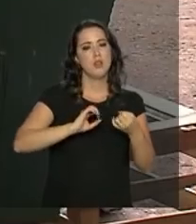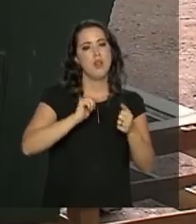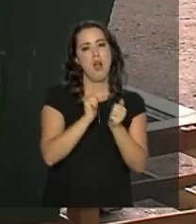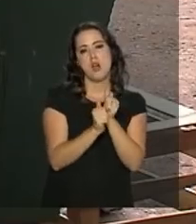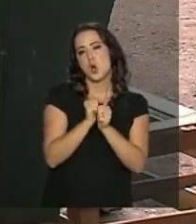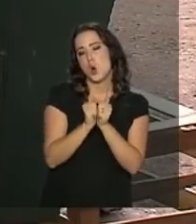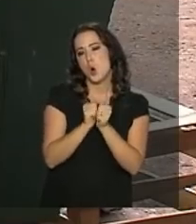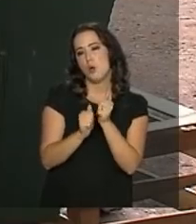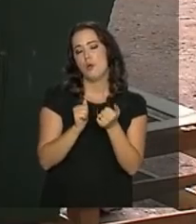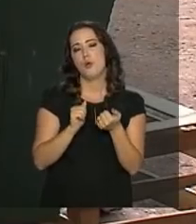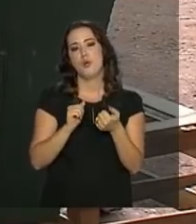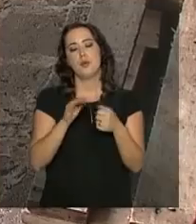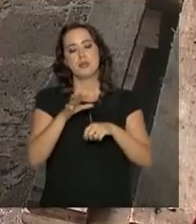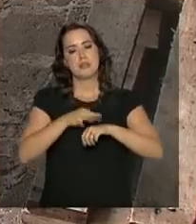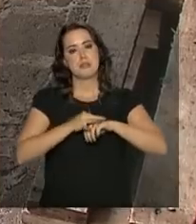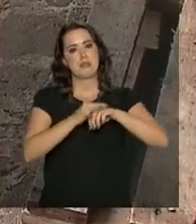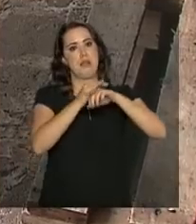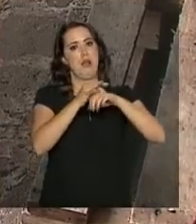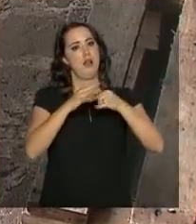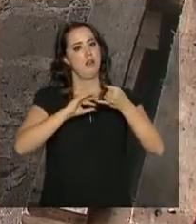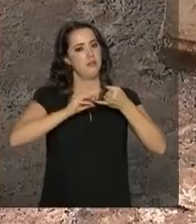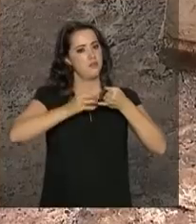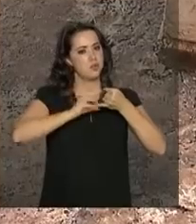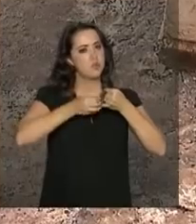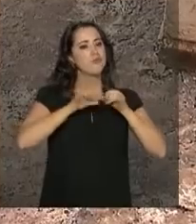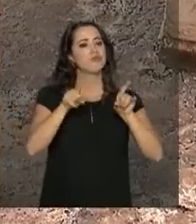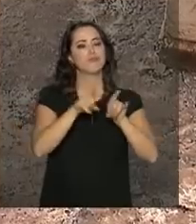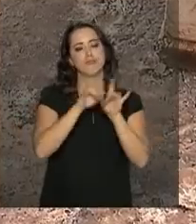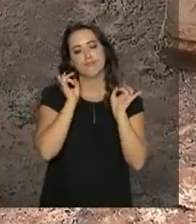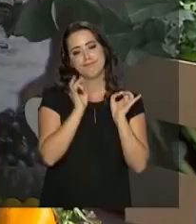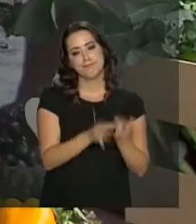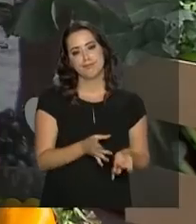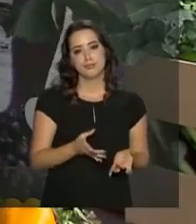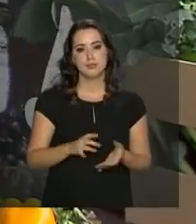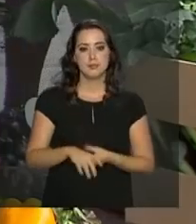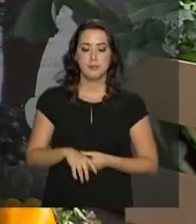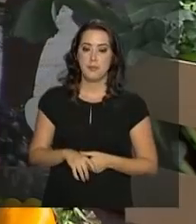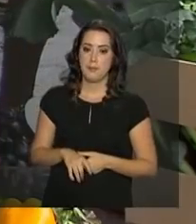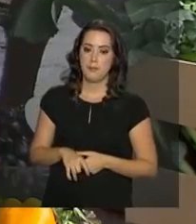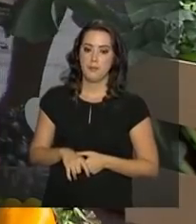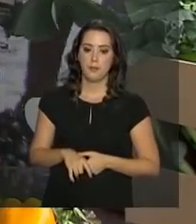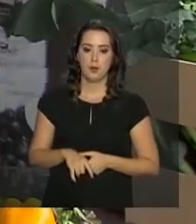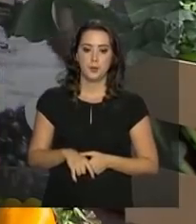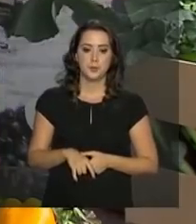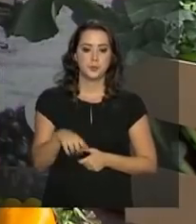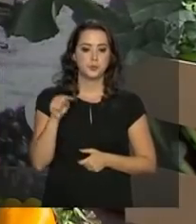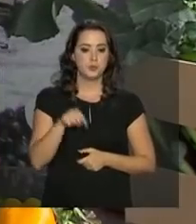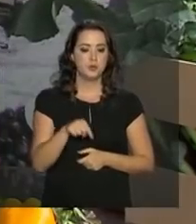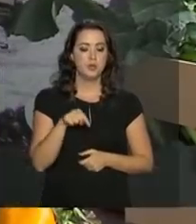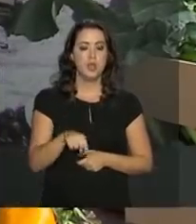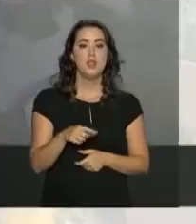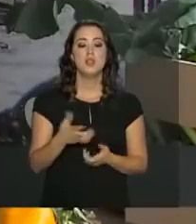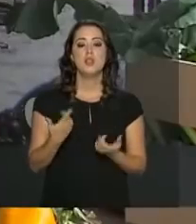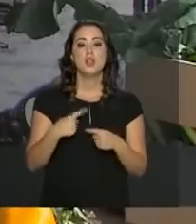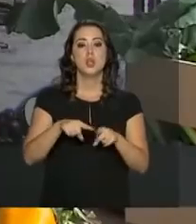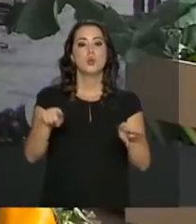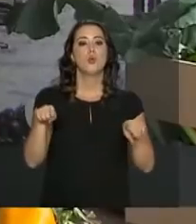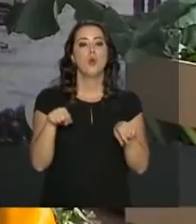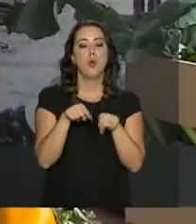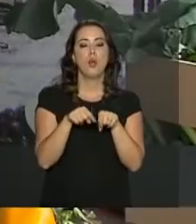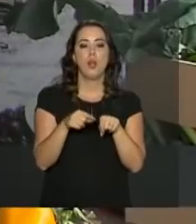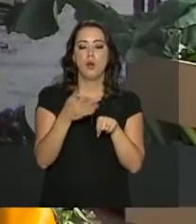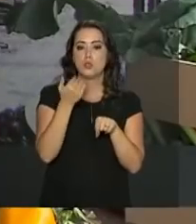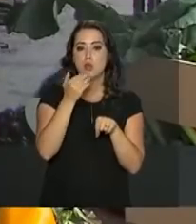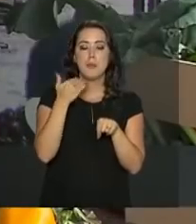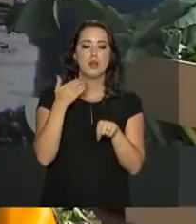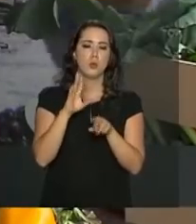carne, feijão e frango lideram o ranking do desperdício. Nós temos aqui dentro instituído um banco de alimentos. São produtos